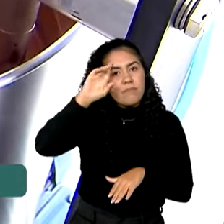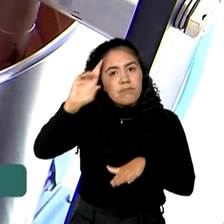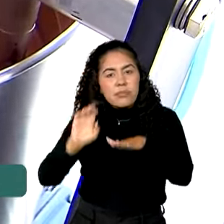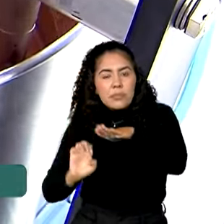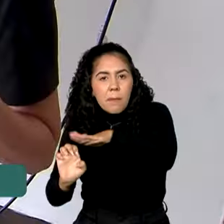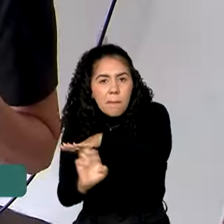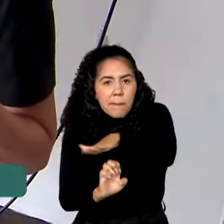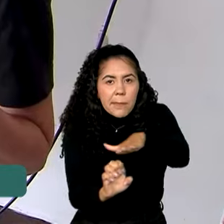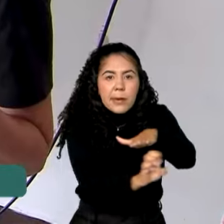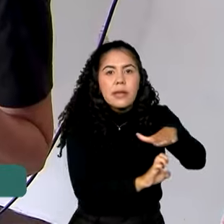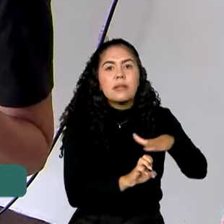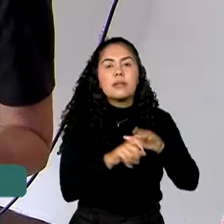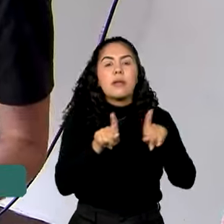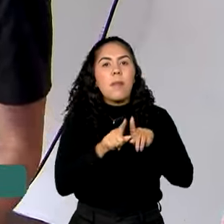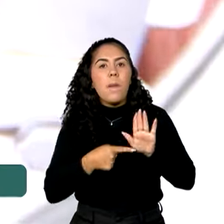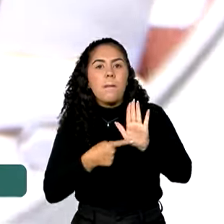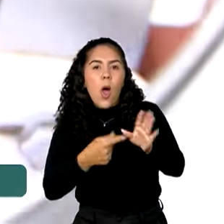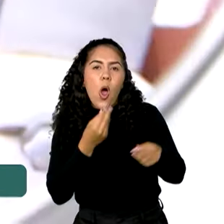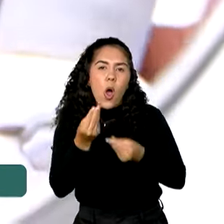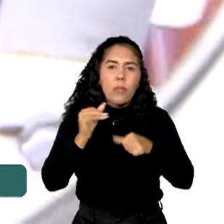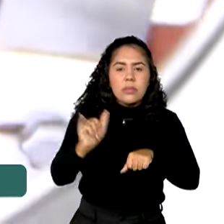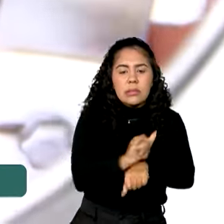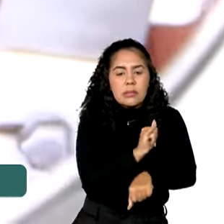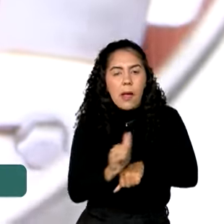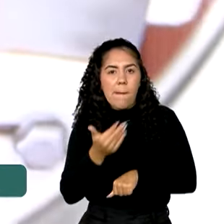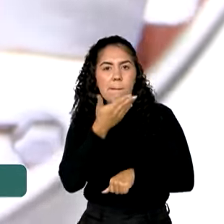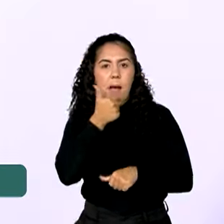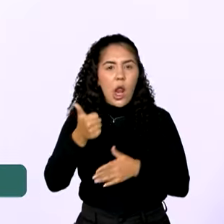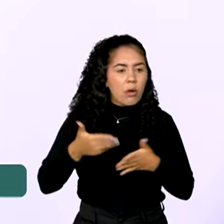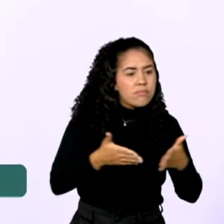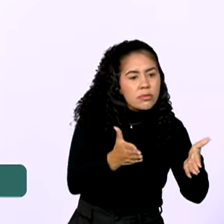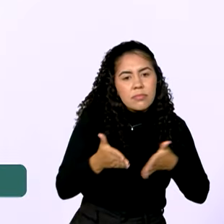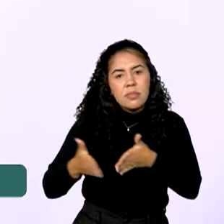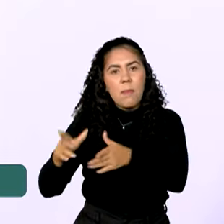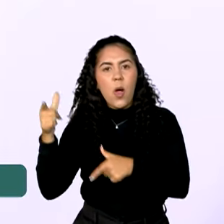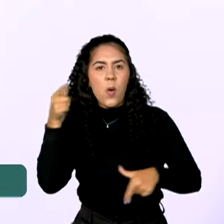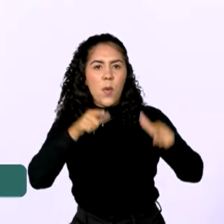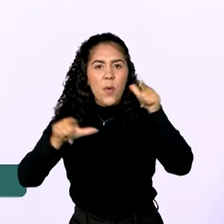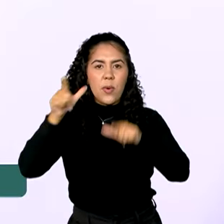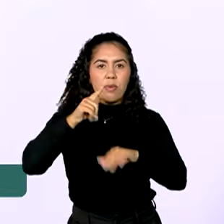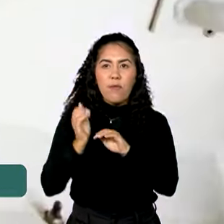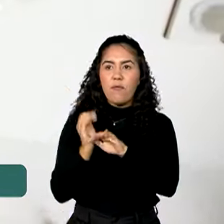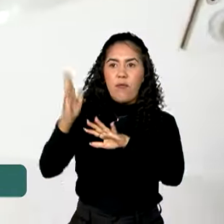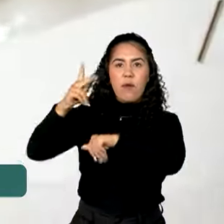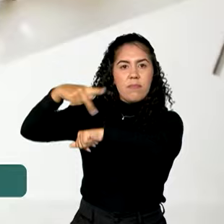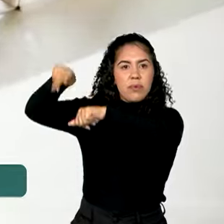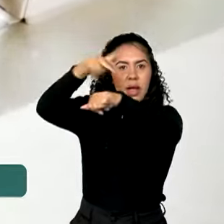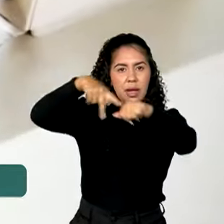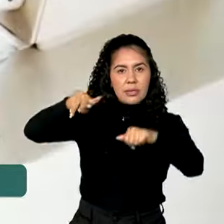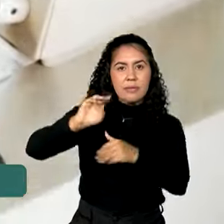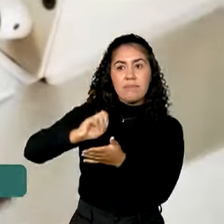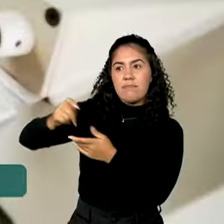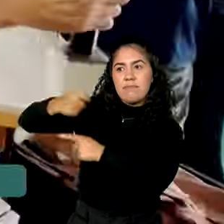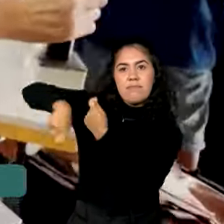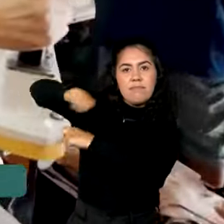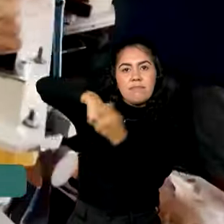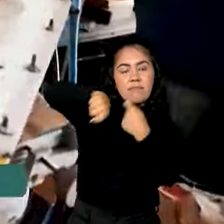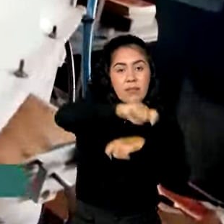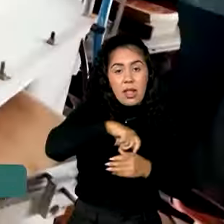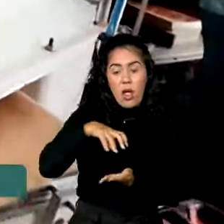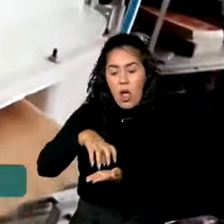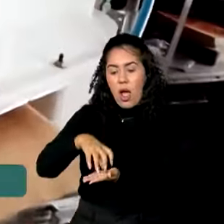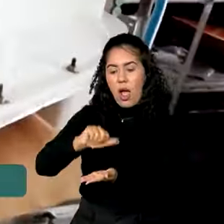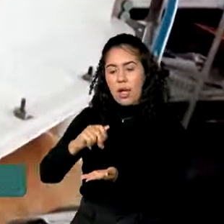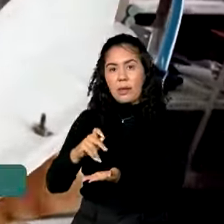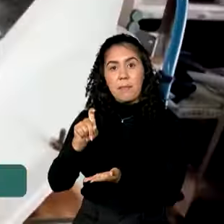empresários, mostrando os melhores caminhos para conquistar espaço no mercado internacional. A Apex Brasil apoia